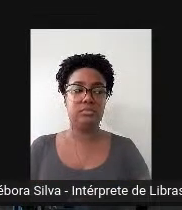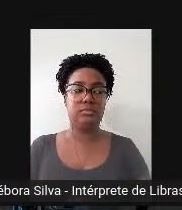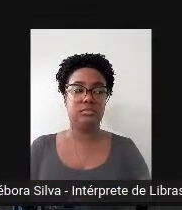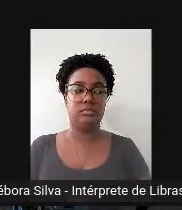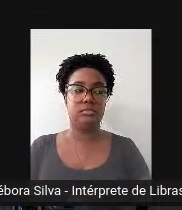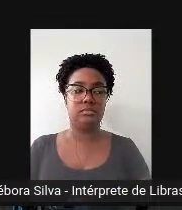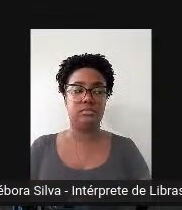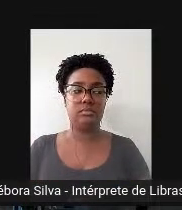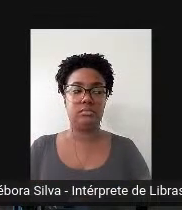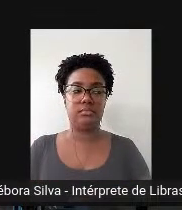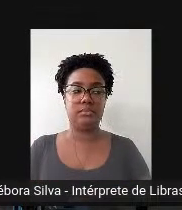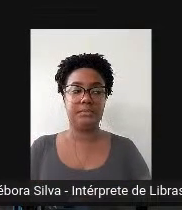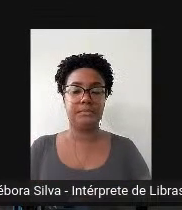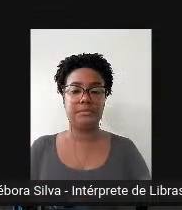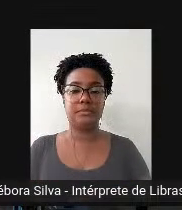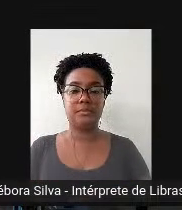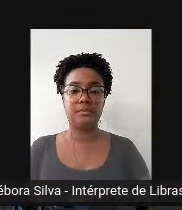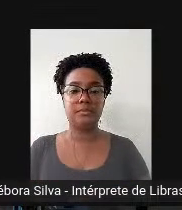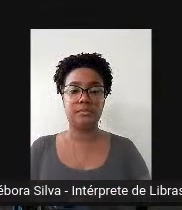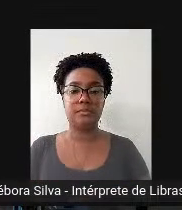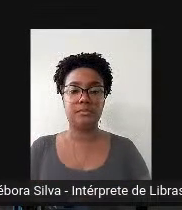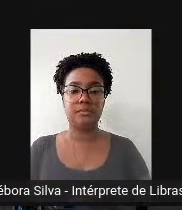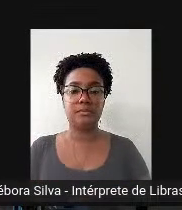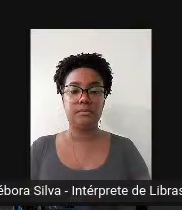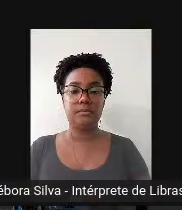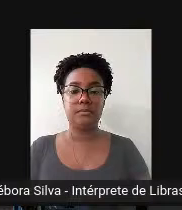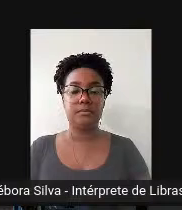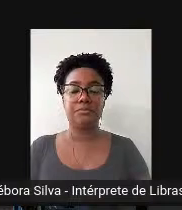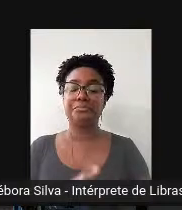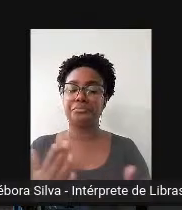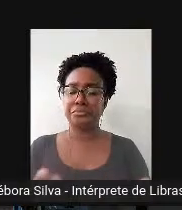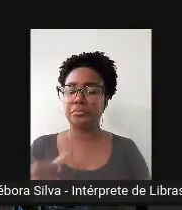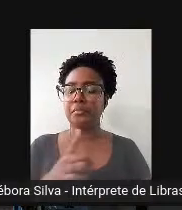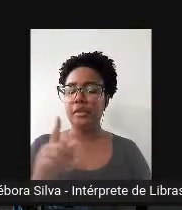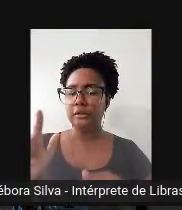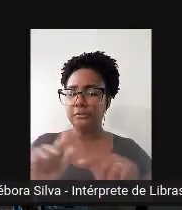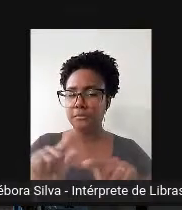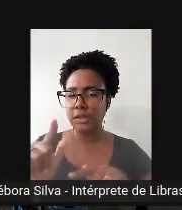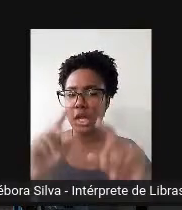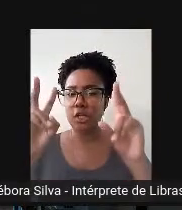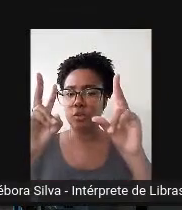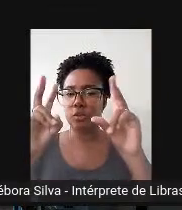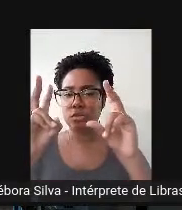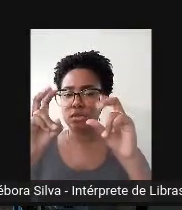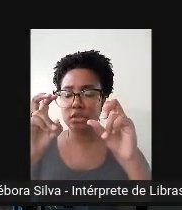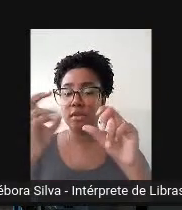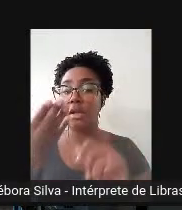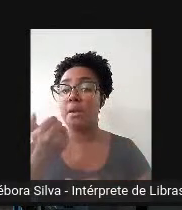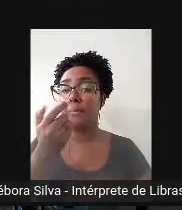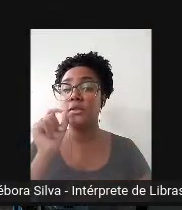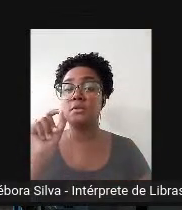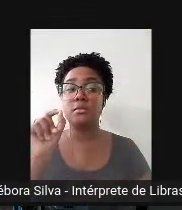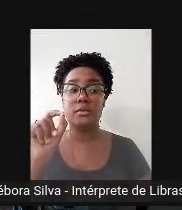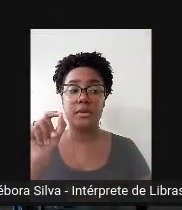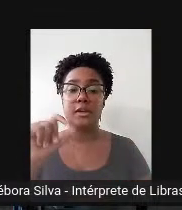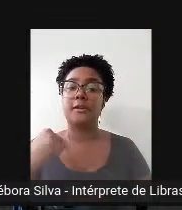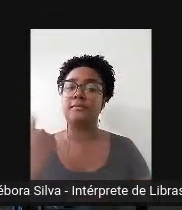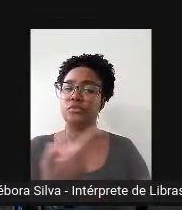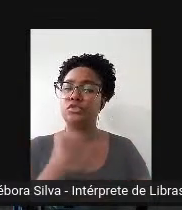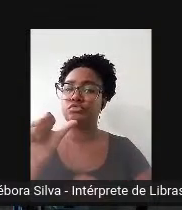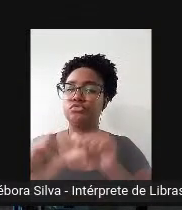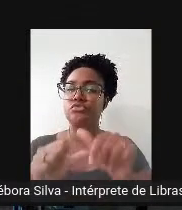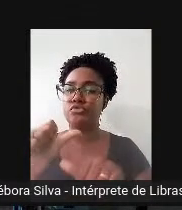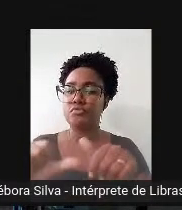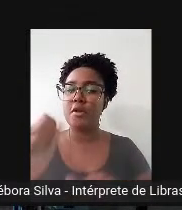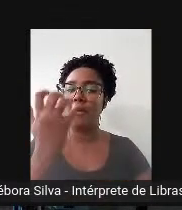Então, dizendo isso, eu tenho trabalhado com o conceito que alimentação é nós transformarmos natureza